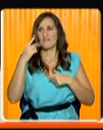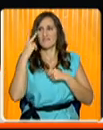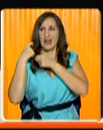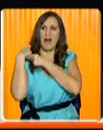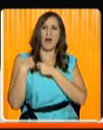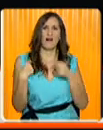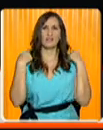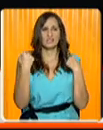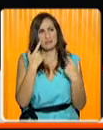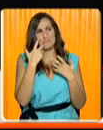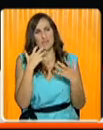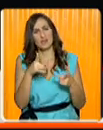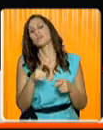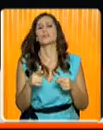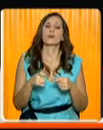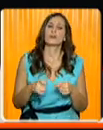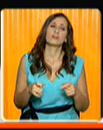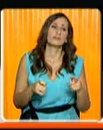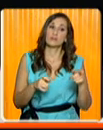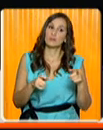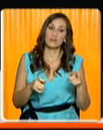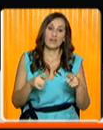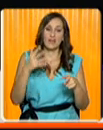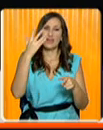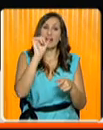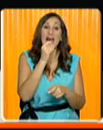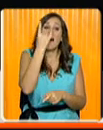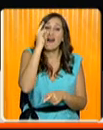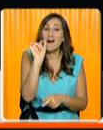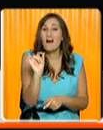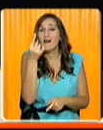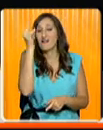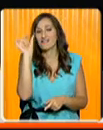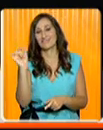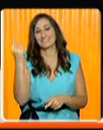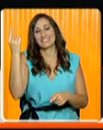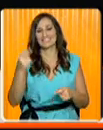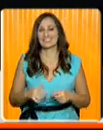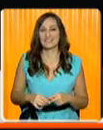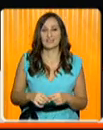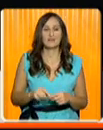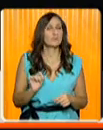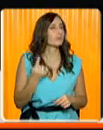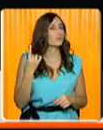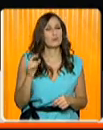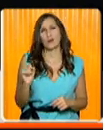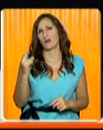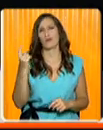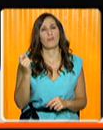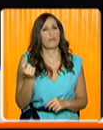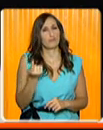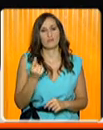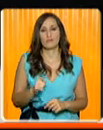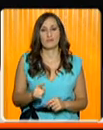as alças. Então temos que pôr... Não contem com... É em dias muito raros. Muito